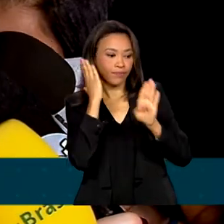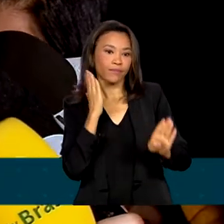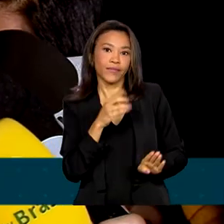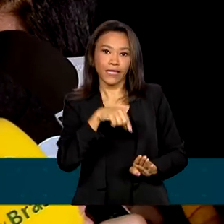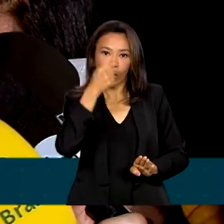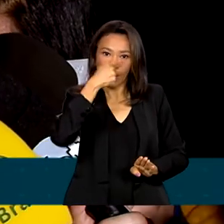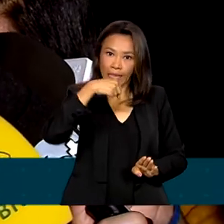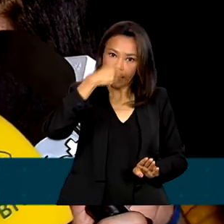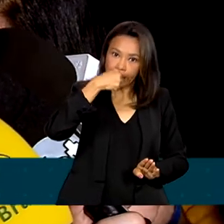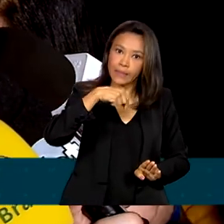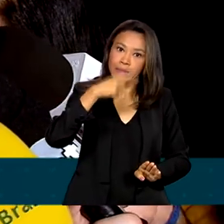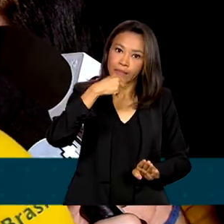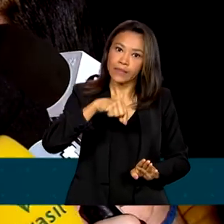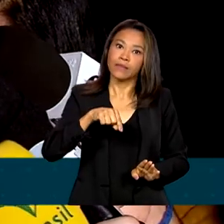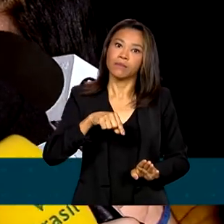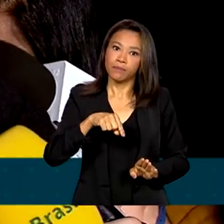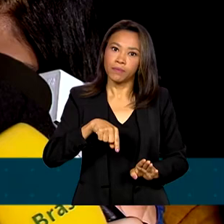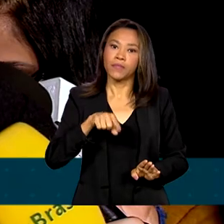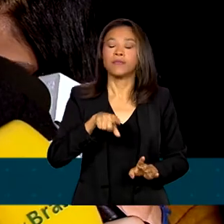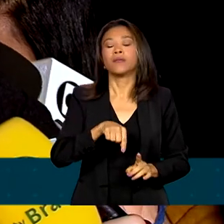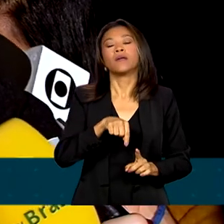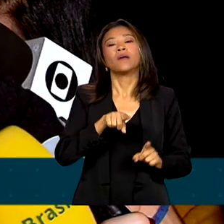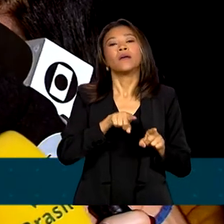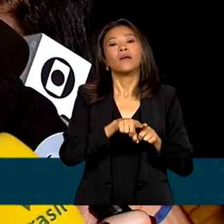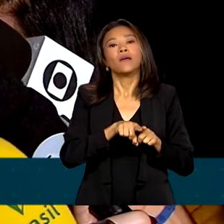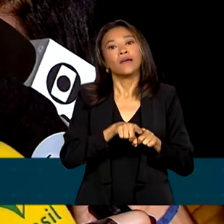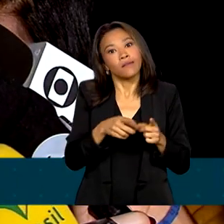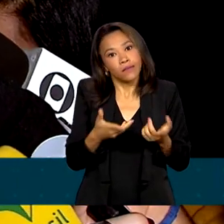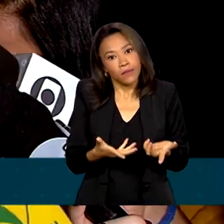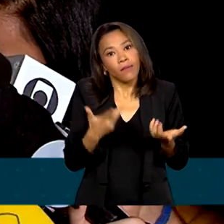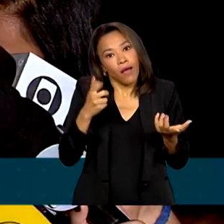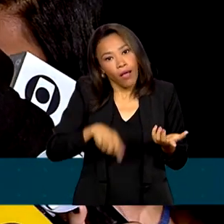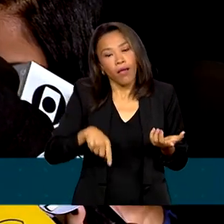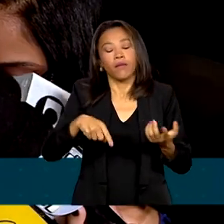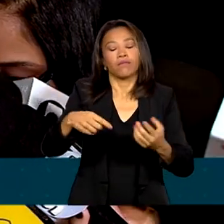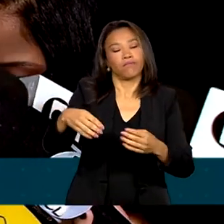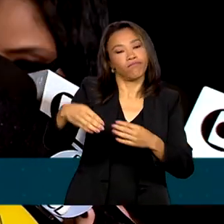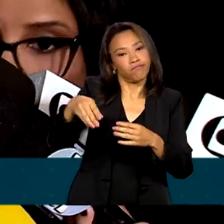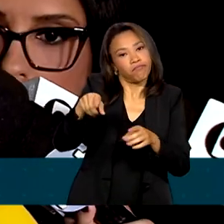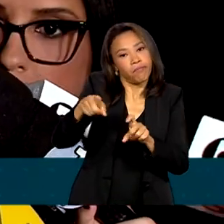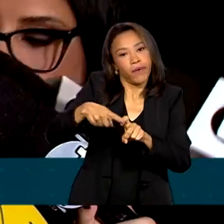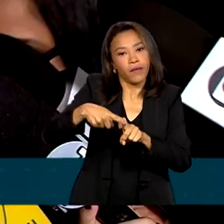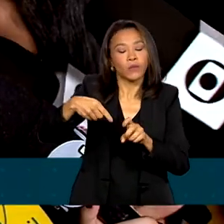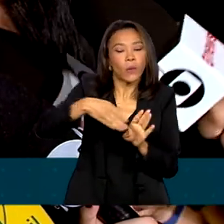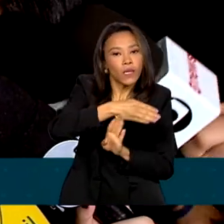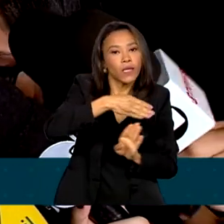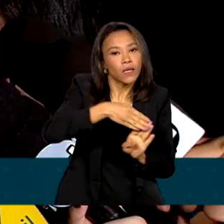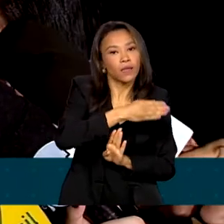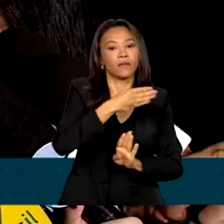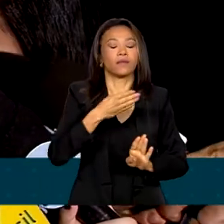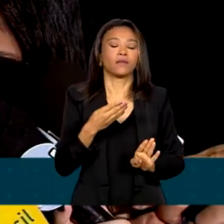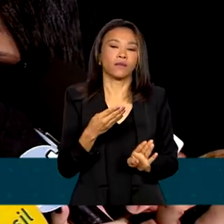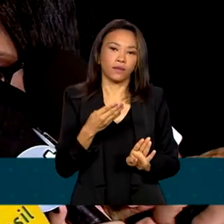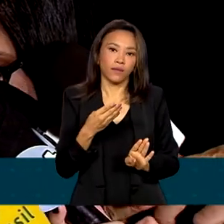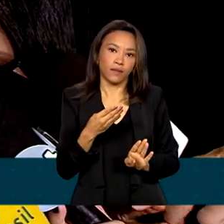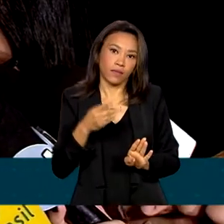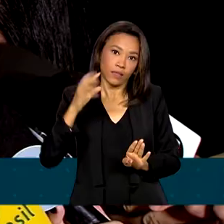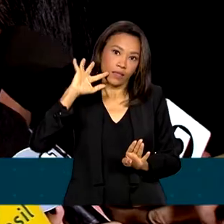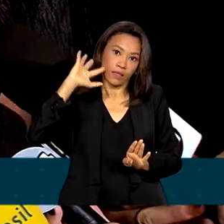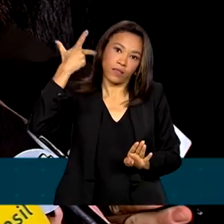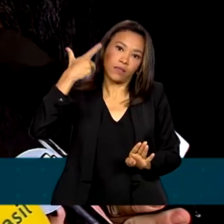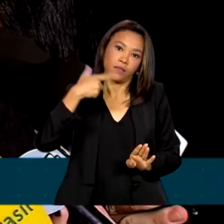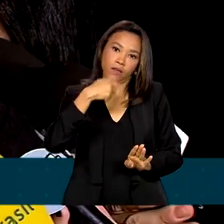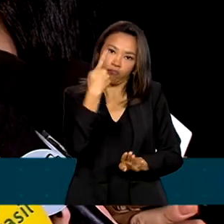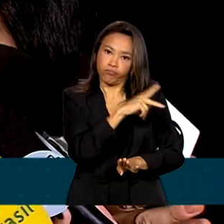tá com a gripe também pelo vírus influens aa é uma própria orientação dos médicos e do próprio decisão também